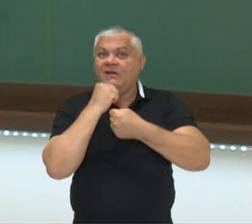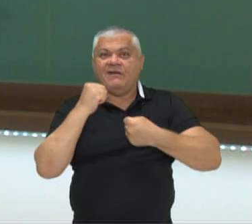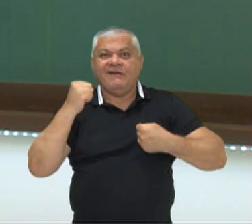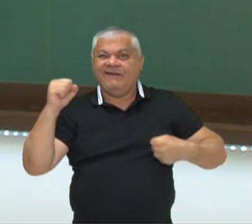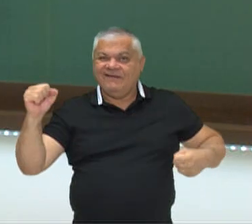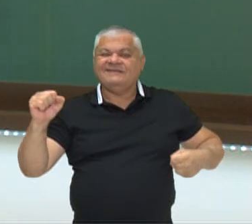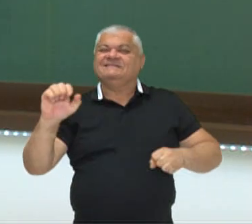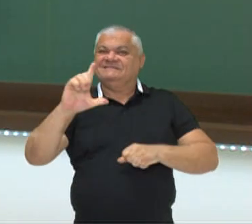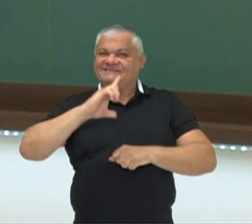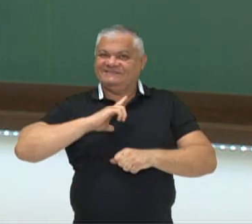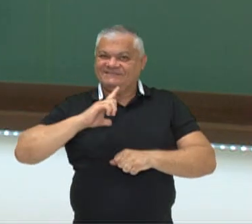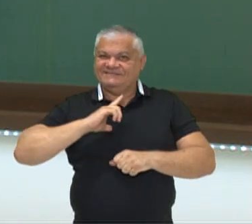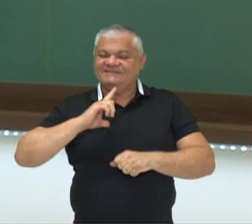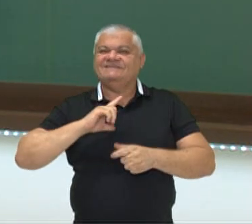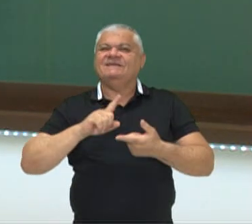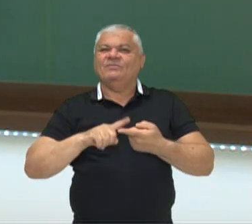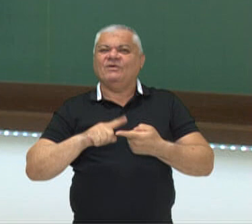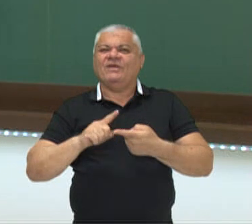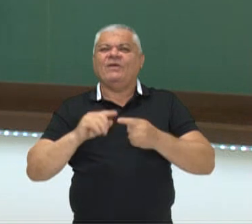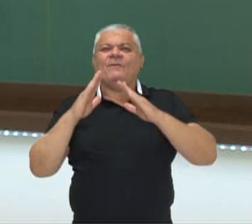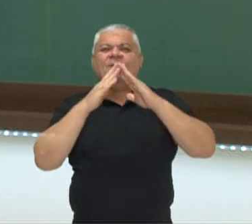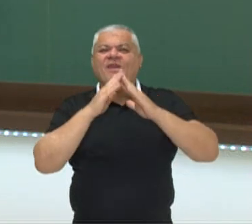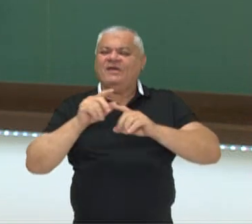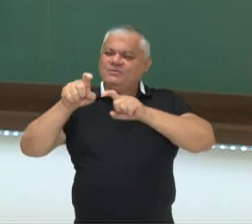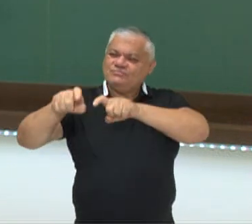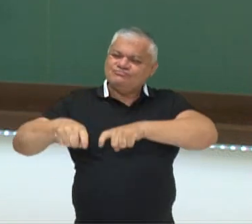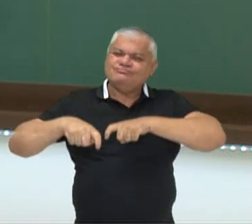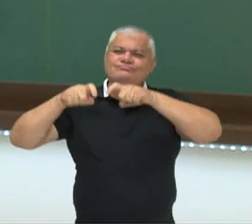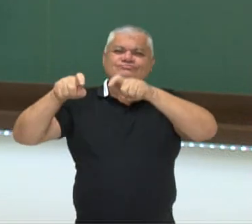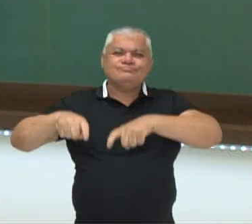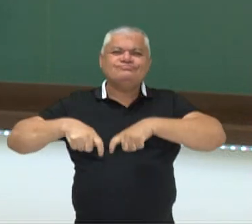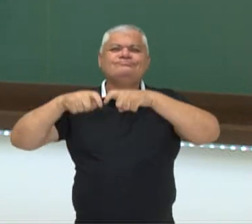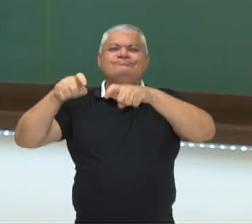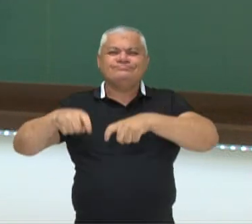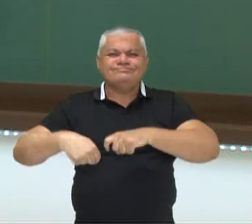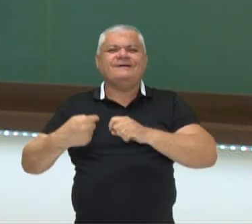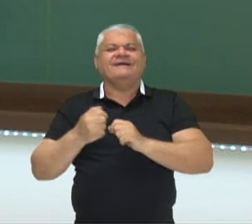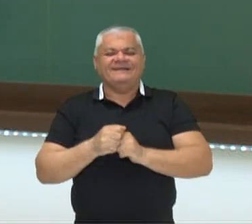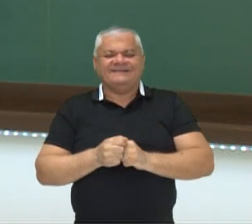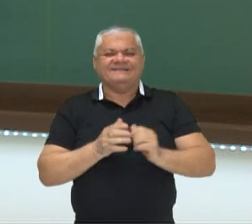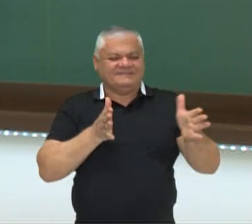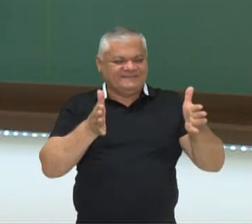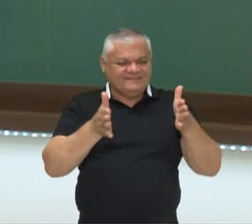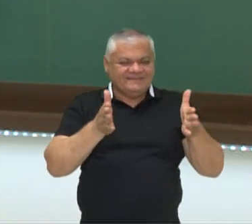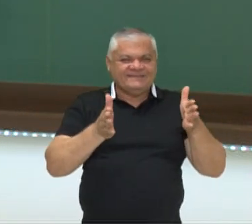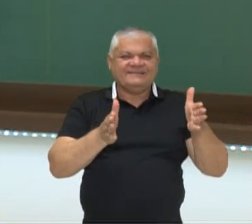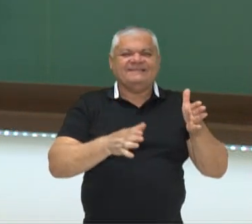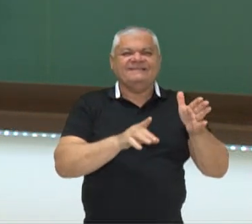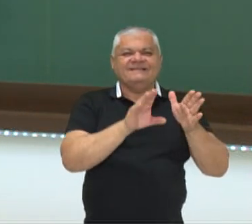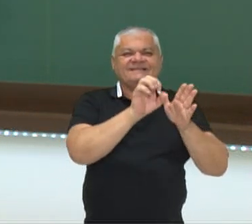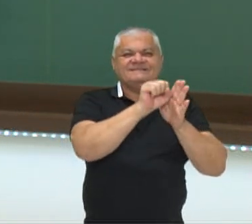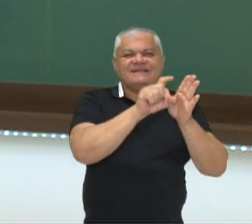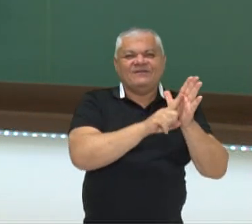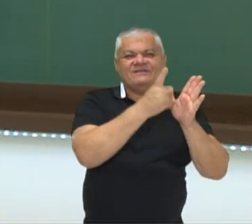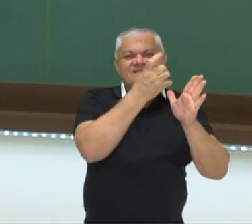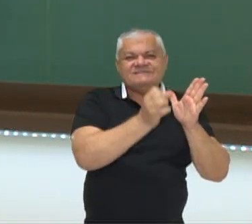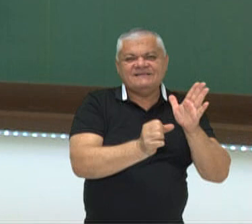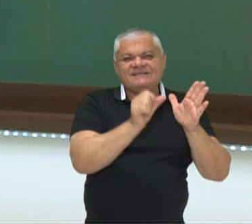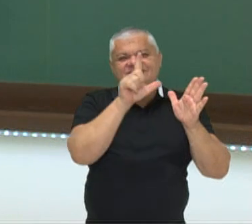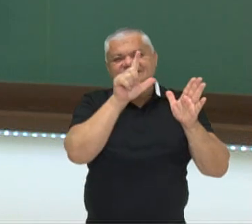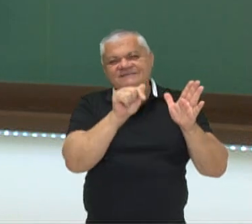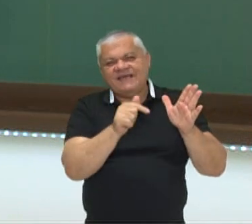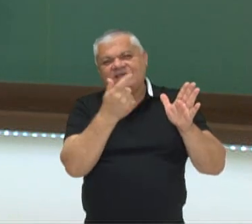pessoal, a ruralidade era muito veemente, nos séculos XVI, XVII, XVIII, XIX,